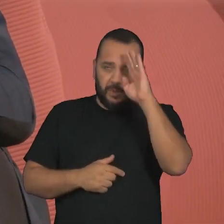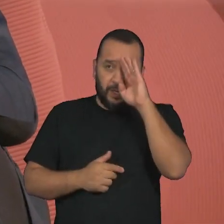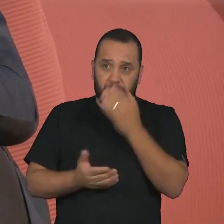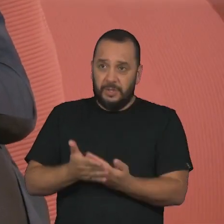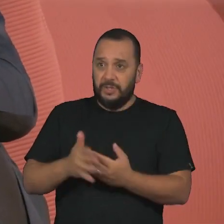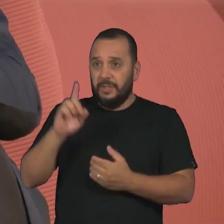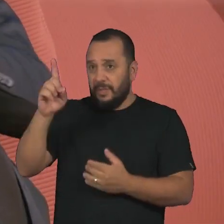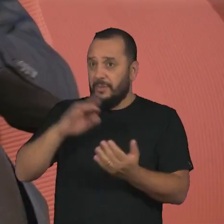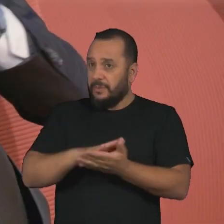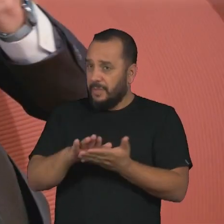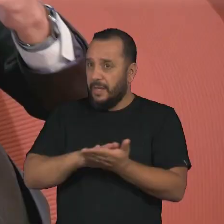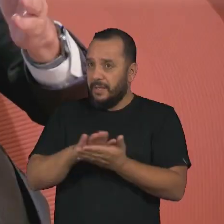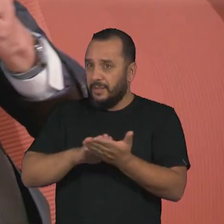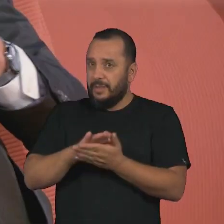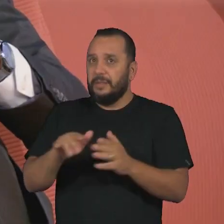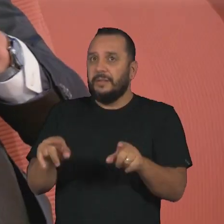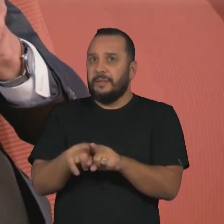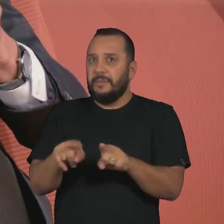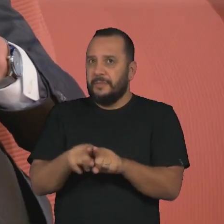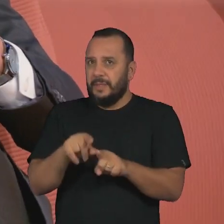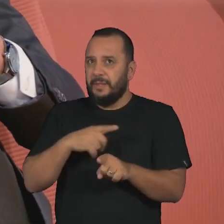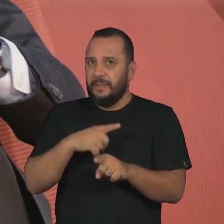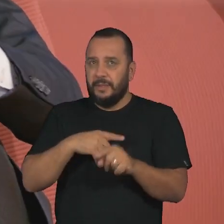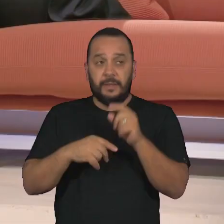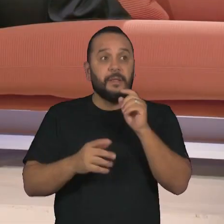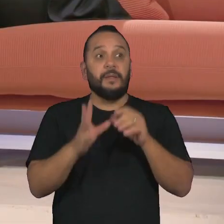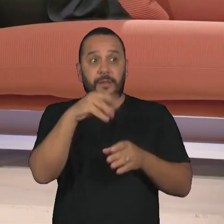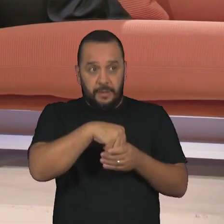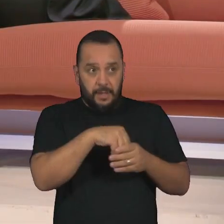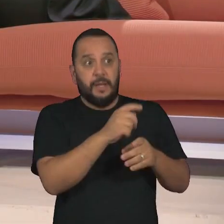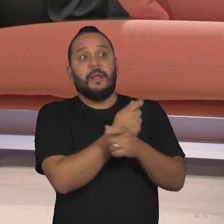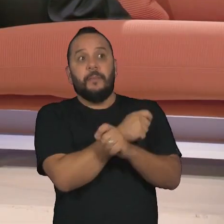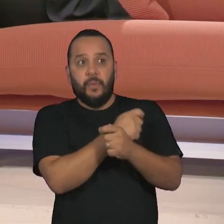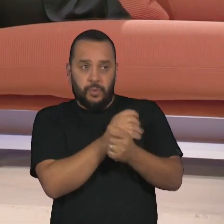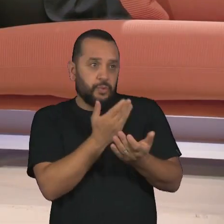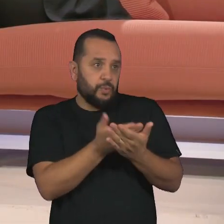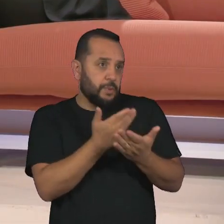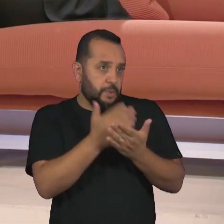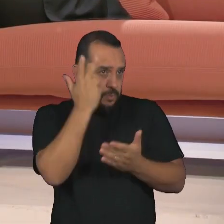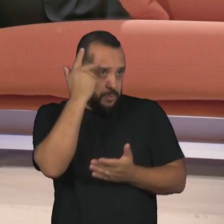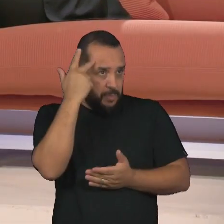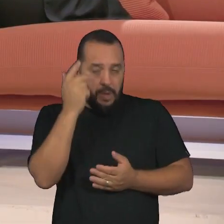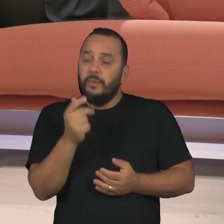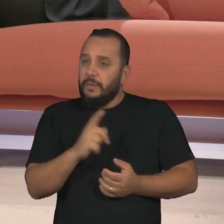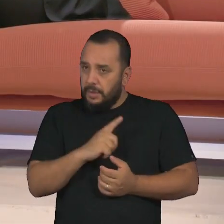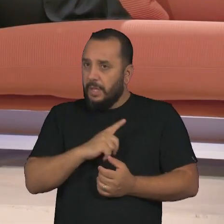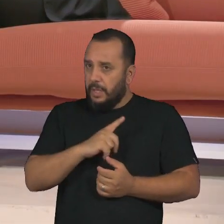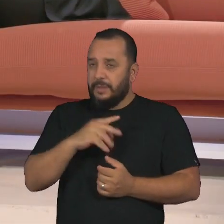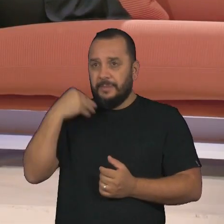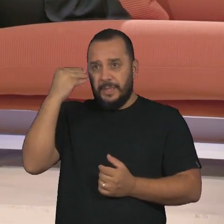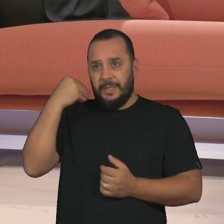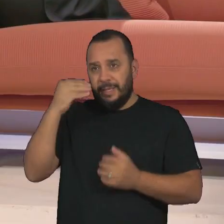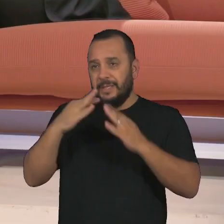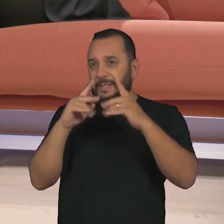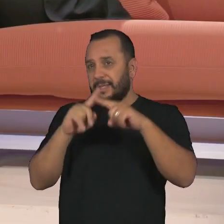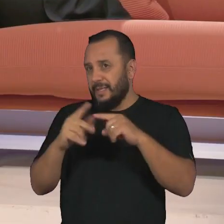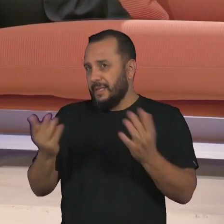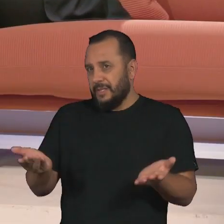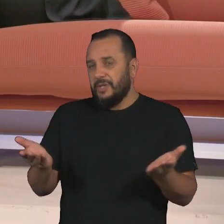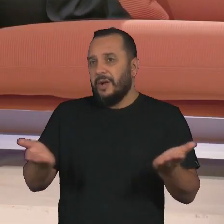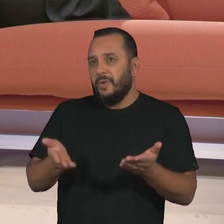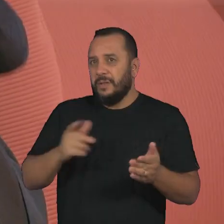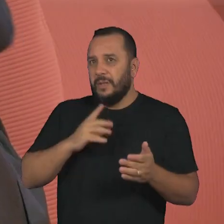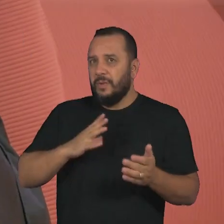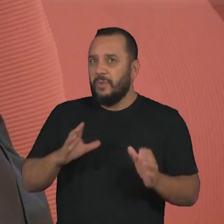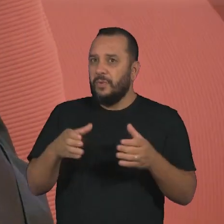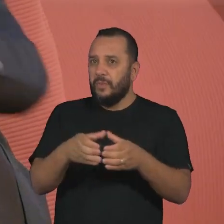Deus. Engraçado. Outros estão na PUC, tudo bem. Estão na PUC, outros fizeram experiências em igrejas e agora tem um grupo